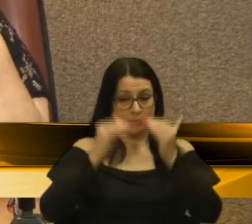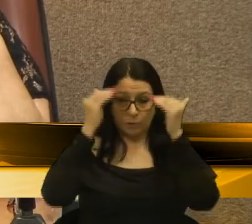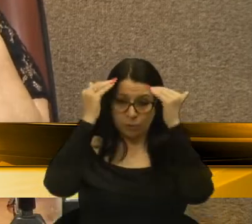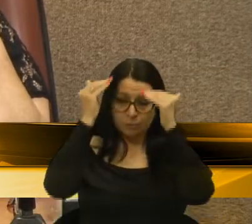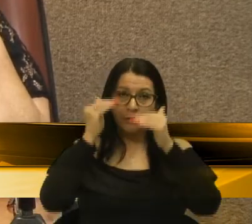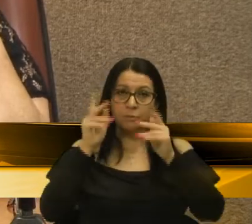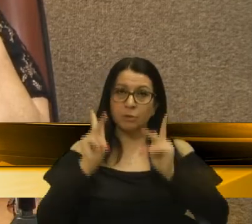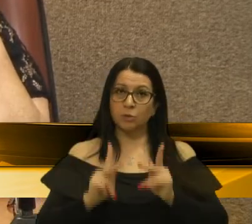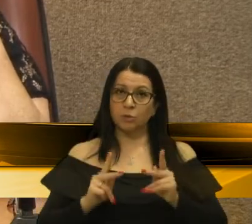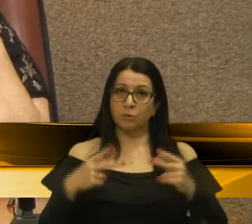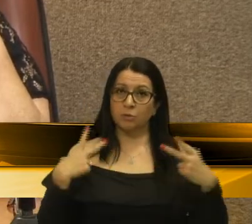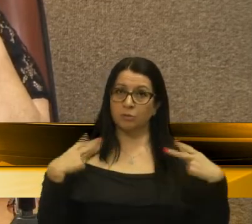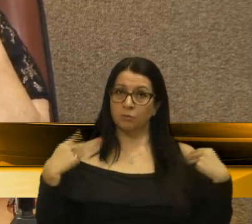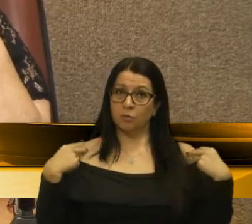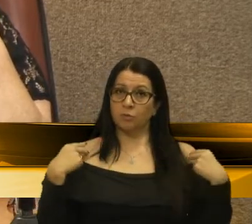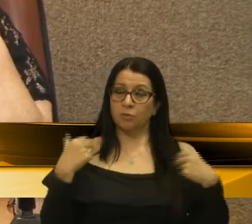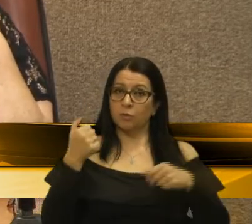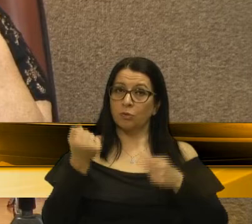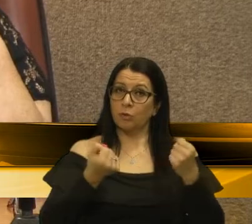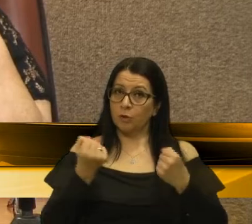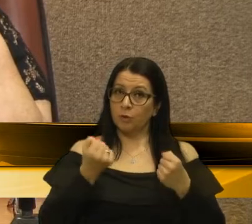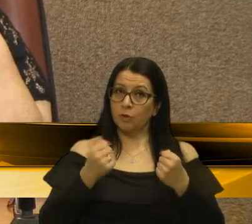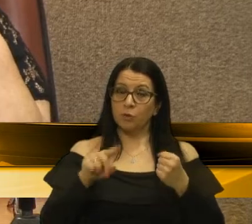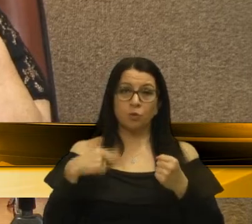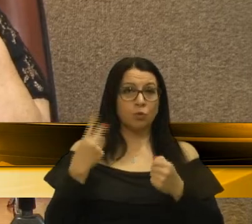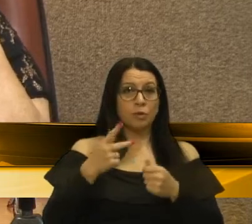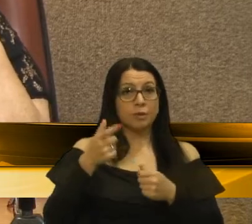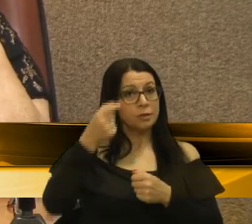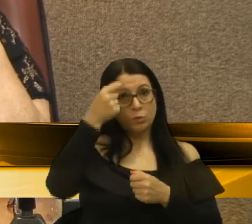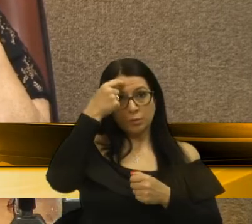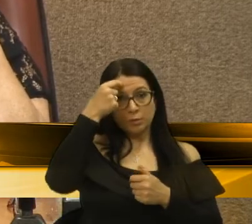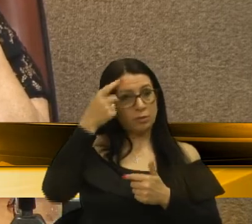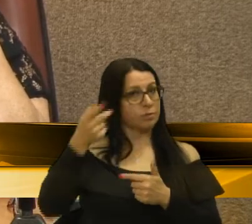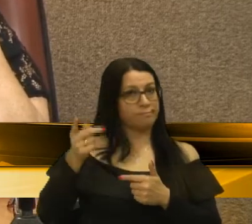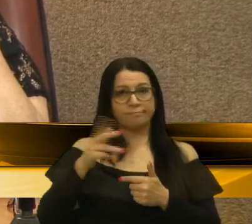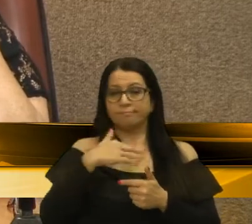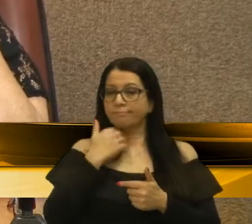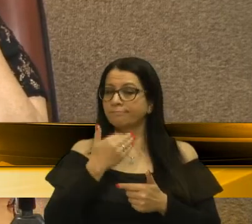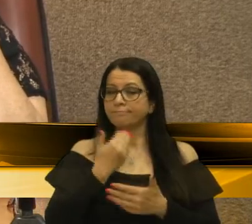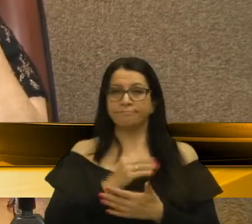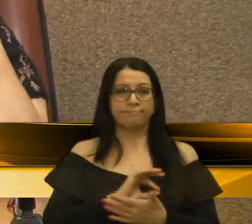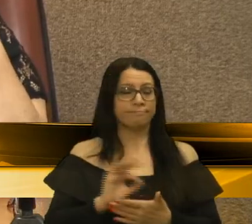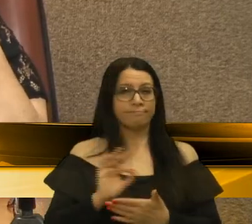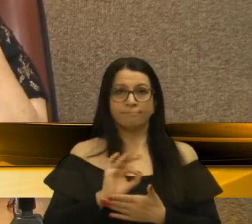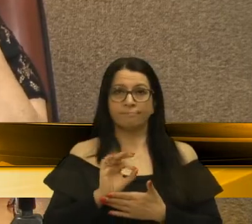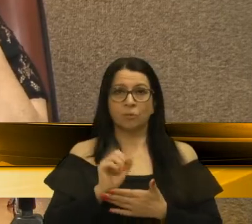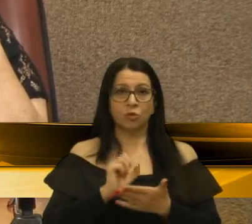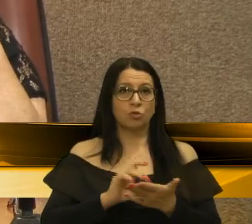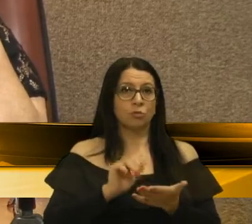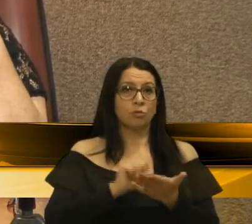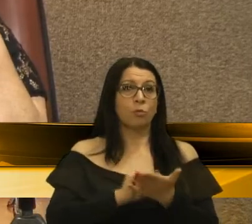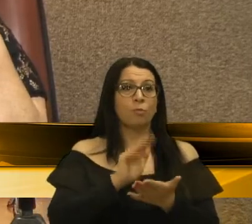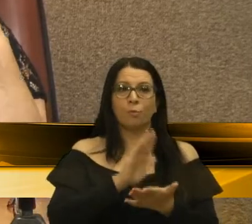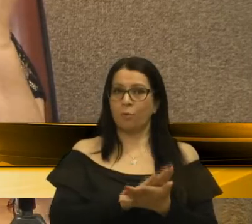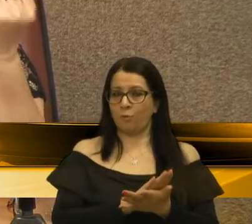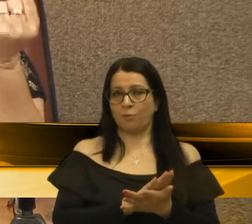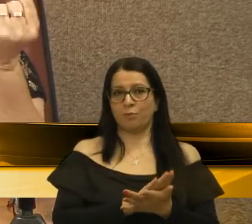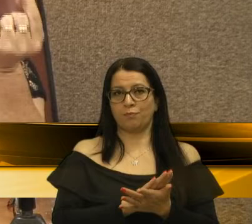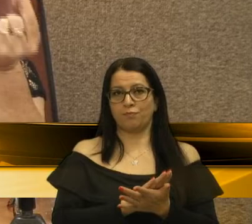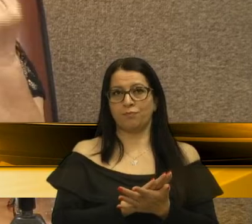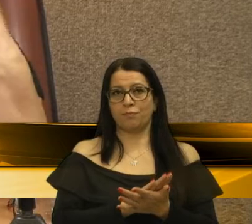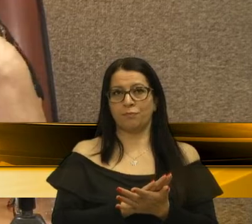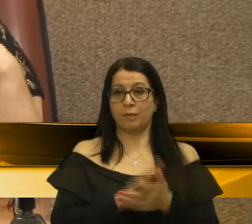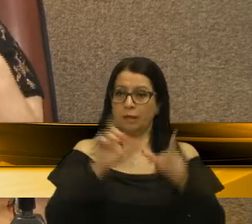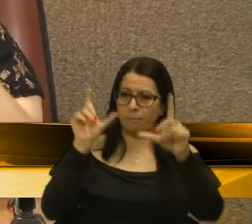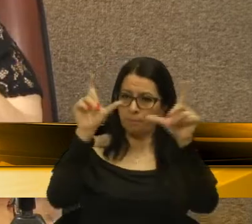condutor do veículo. Enquanto nós não nos conscientizarmos, não vai adiantar só multas. E sinalização